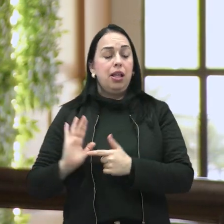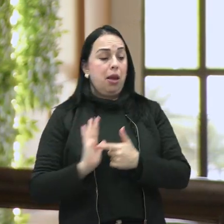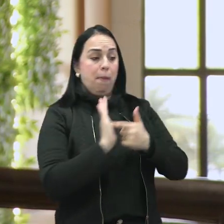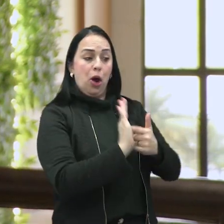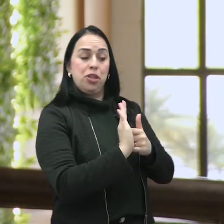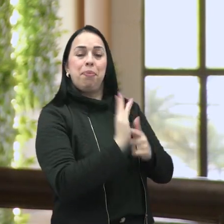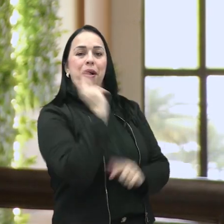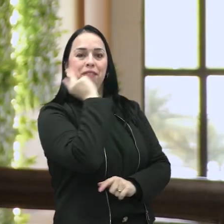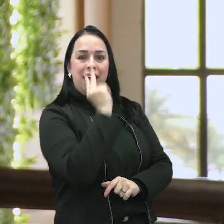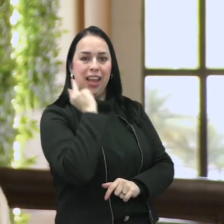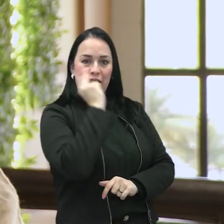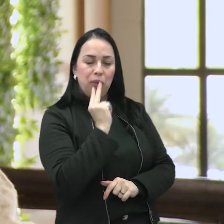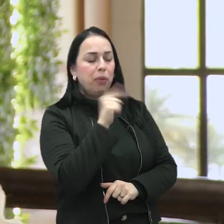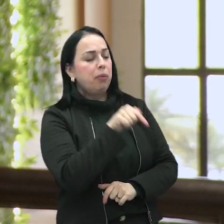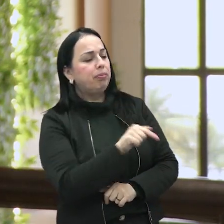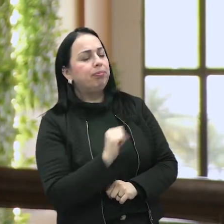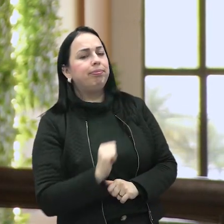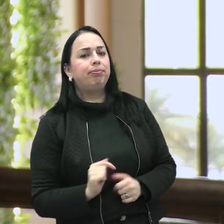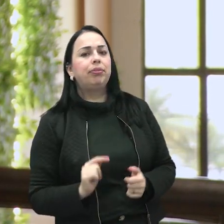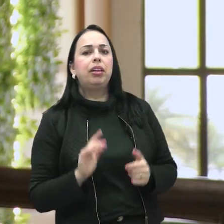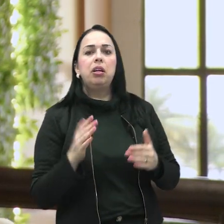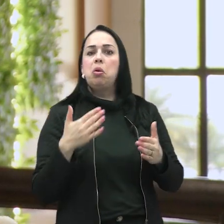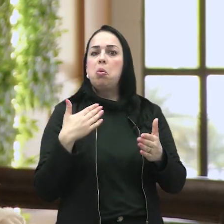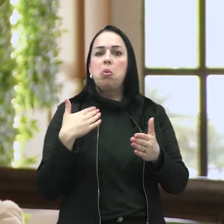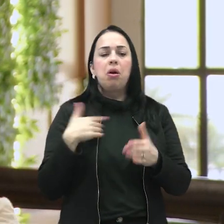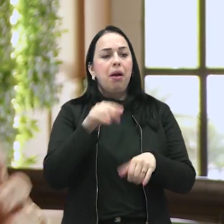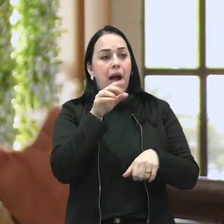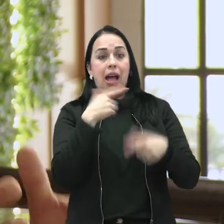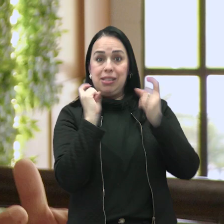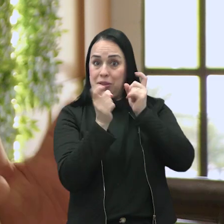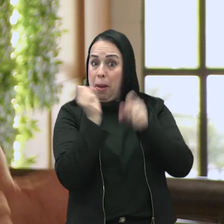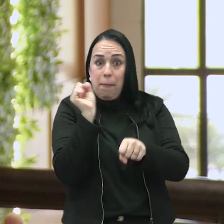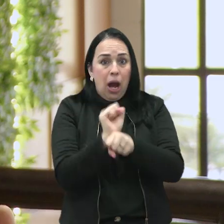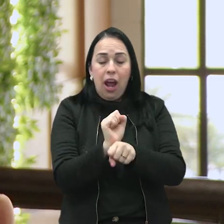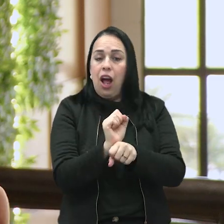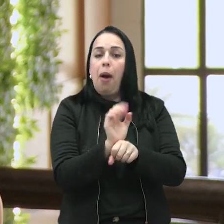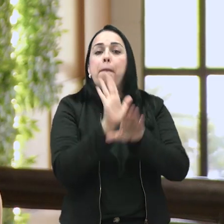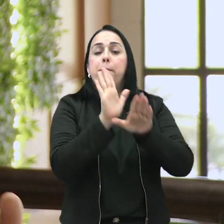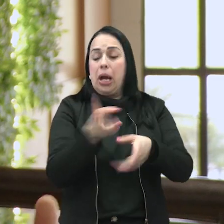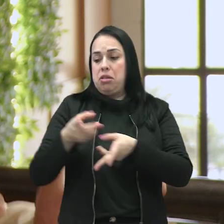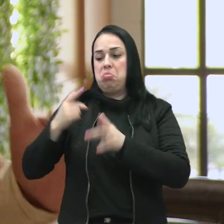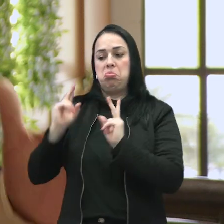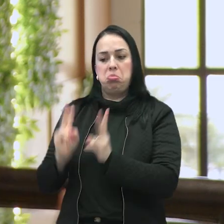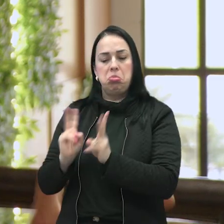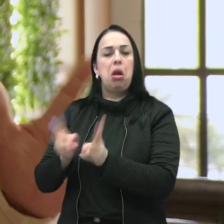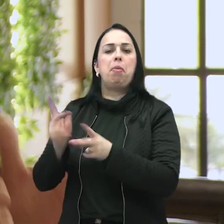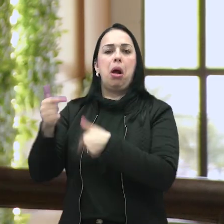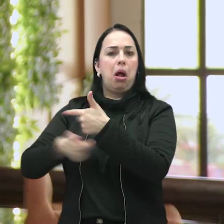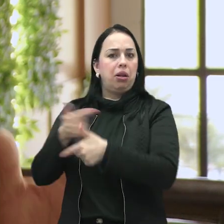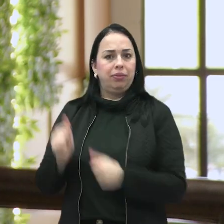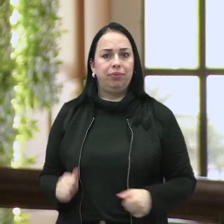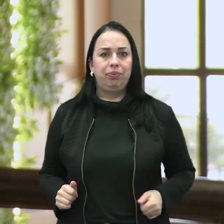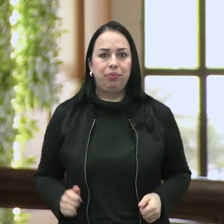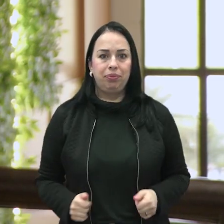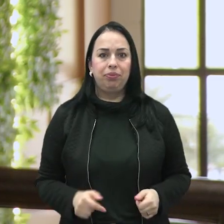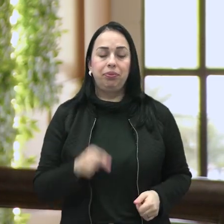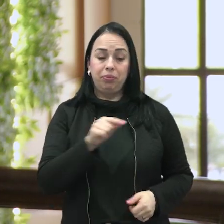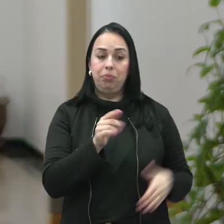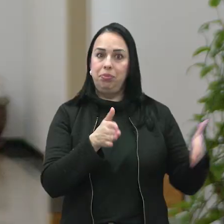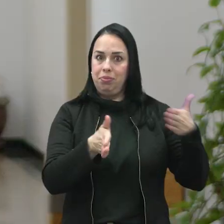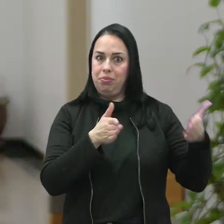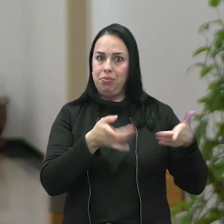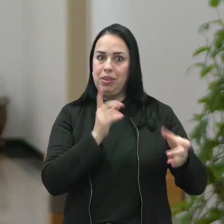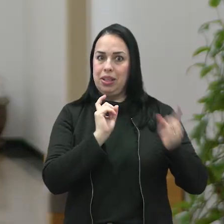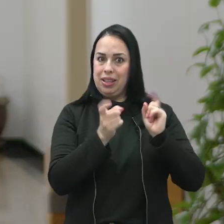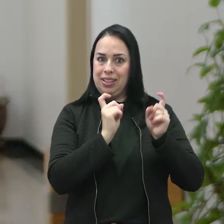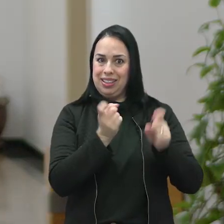gente apresenta para a vereadora, mostra para a vereadora, independente do recesso. Então todos os funcionários continuam trabalhando.